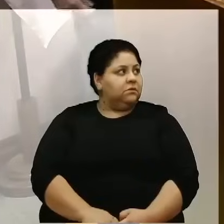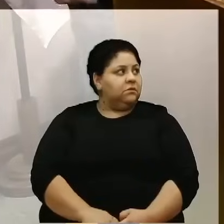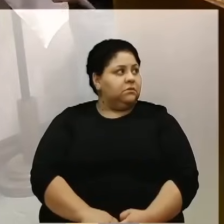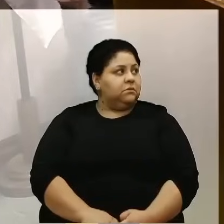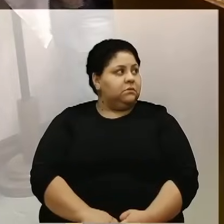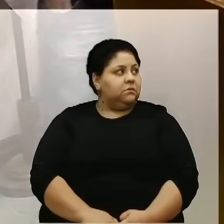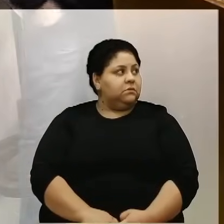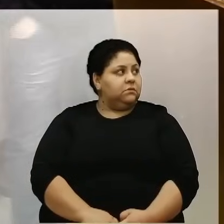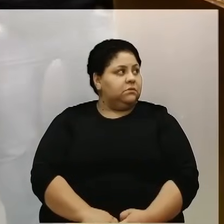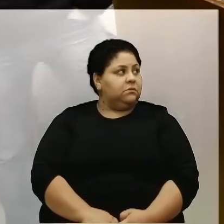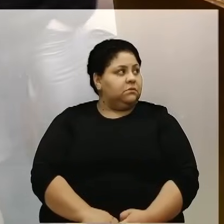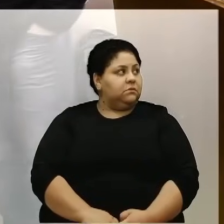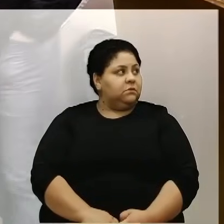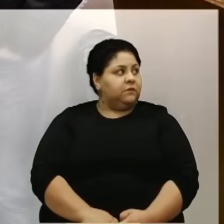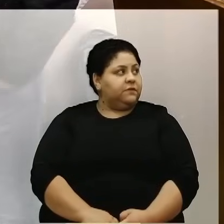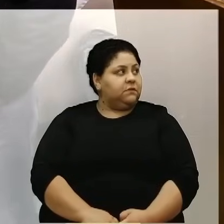dia